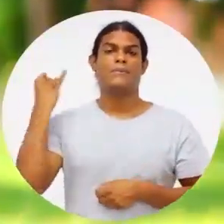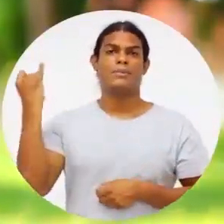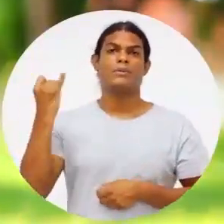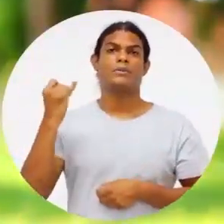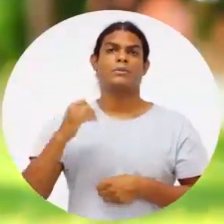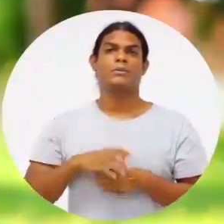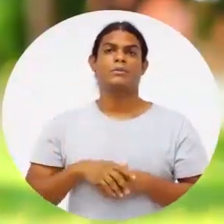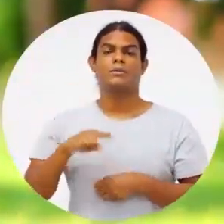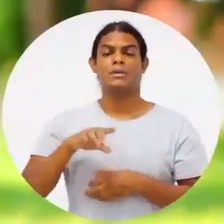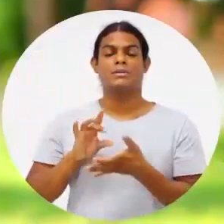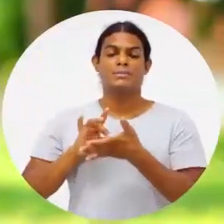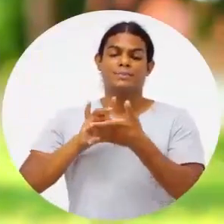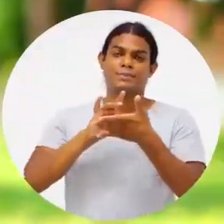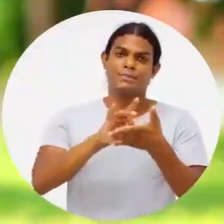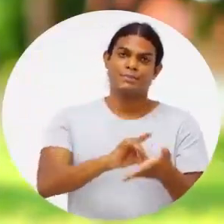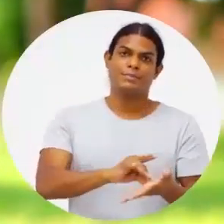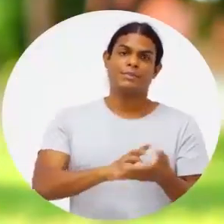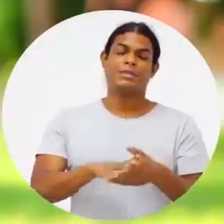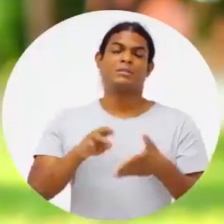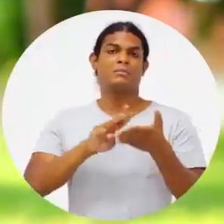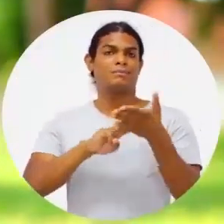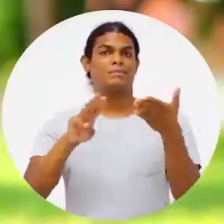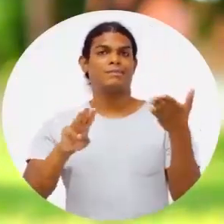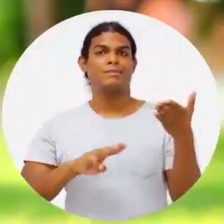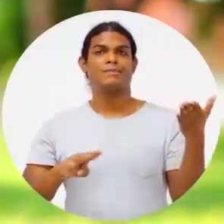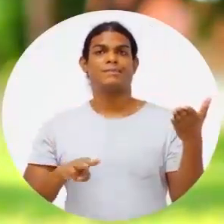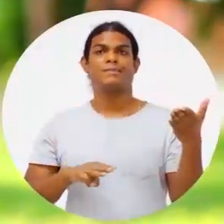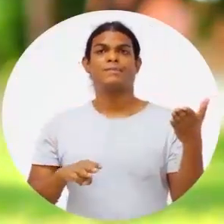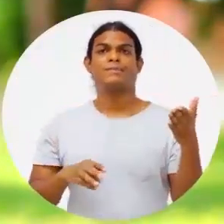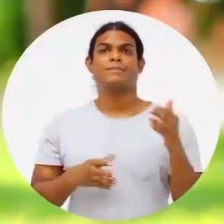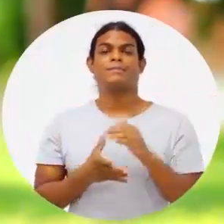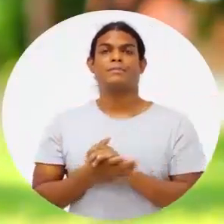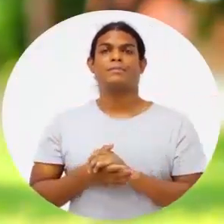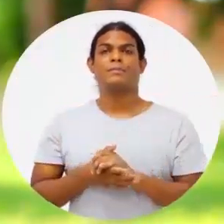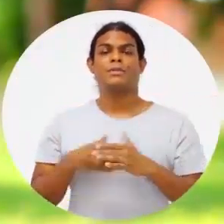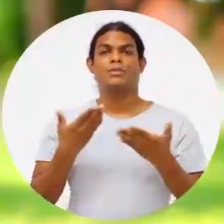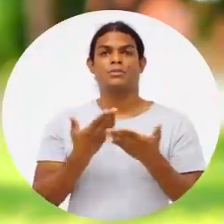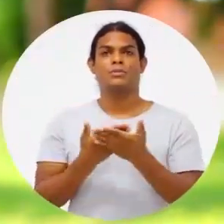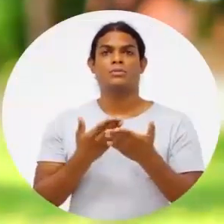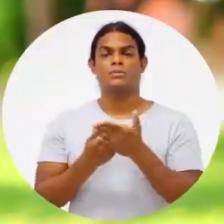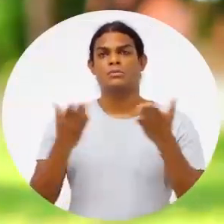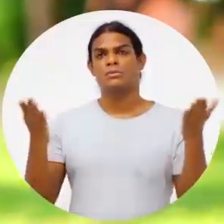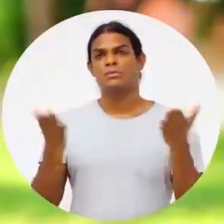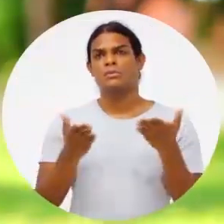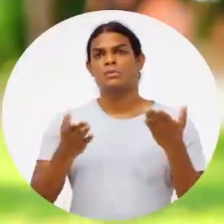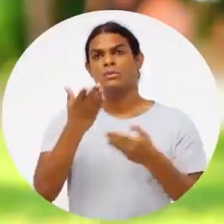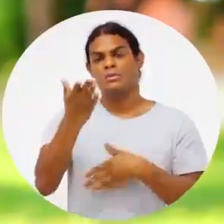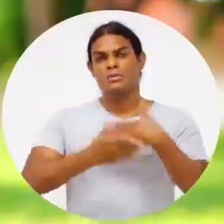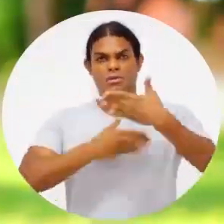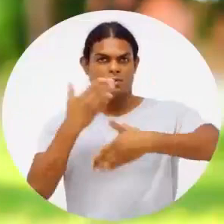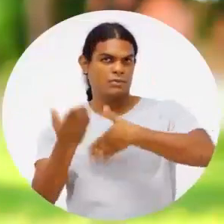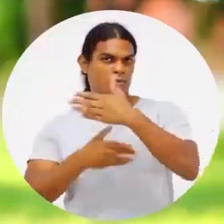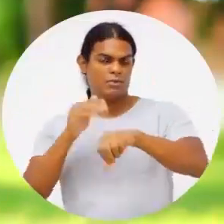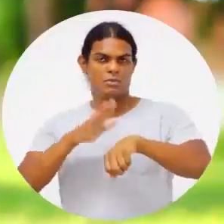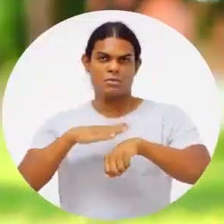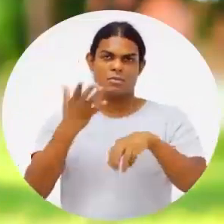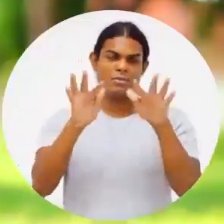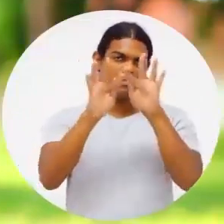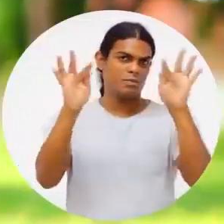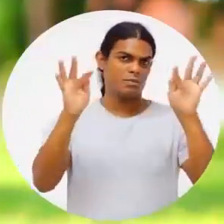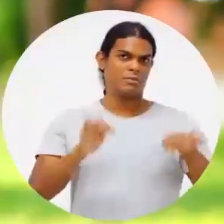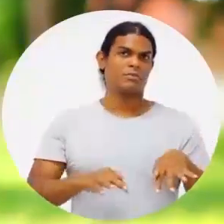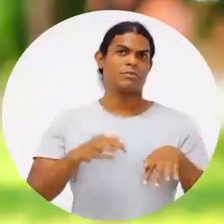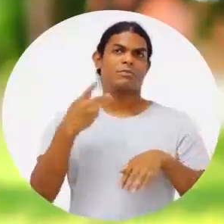esses conceitos, essas aplicações, essas metodologias que trouxemos para você, para que você desenvolva da melhor